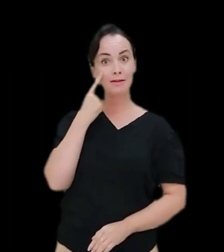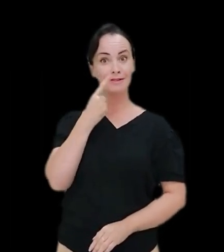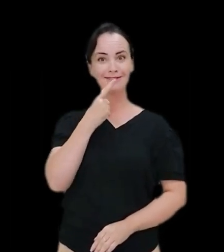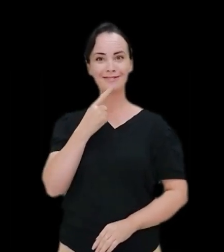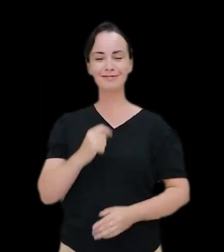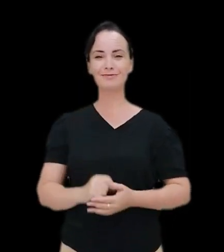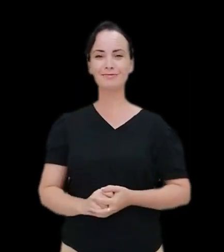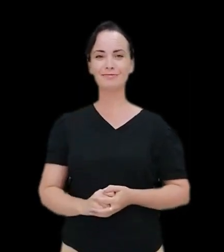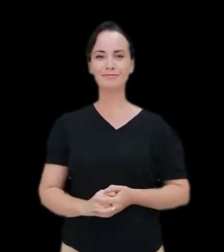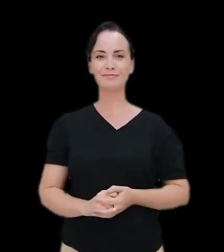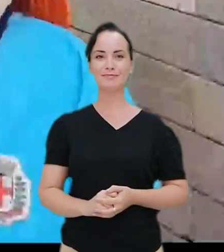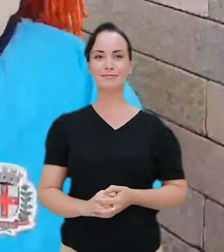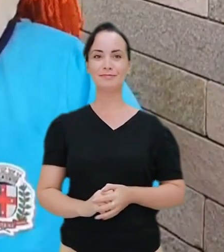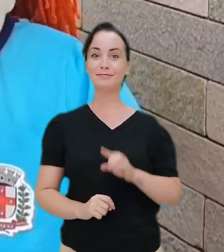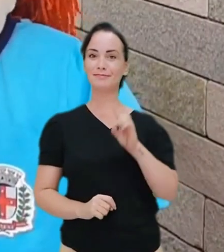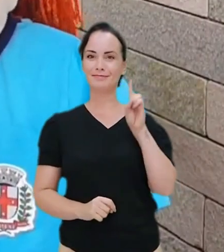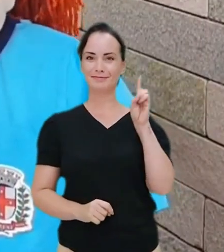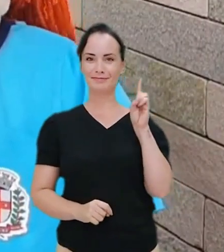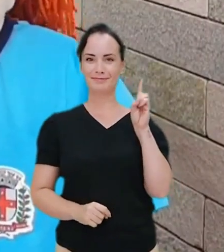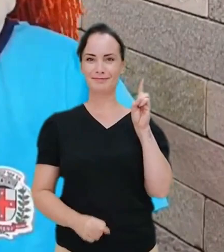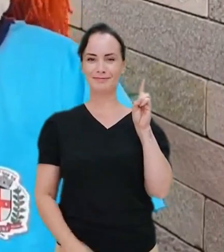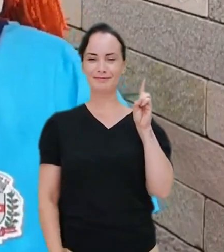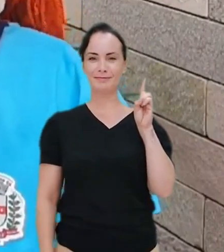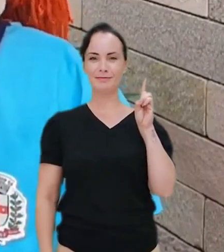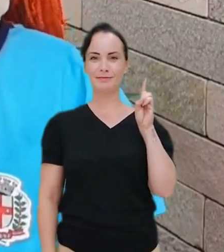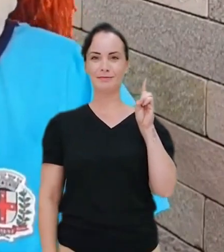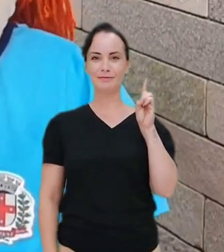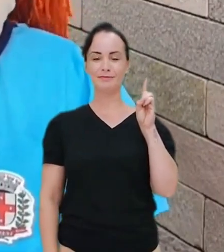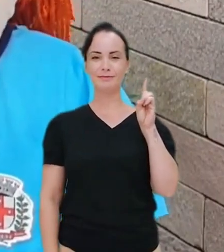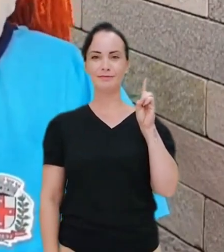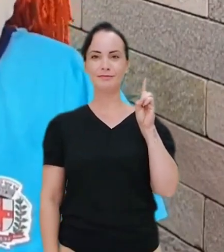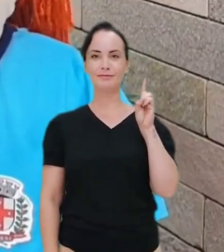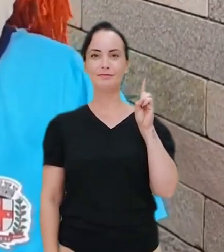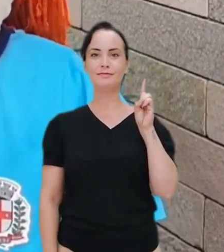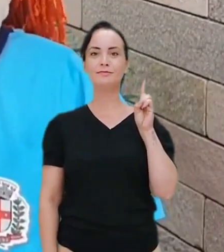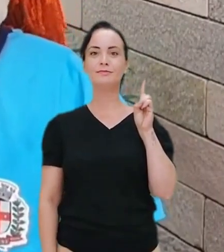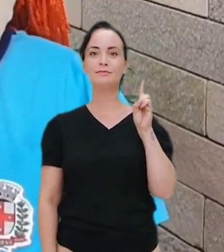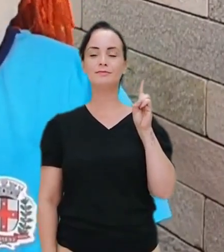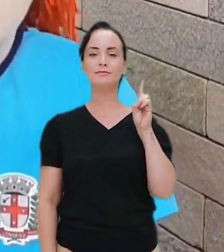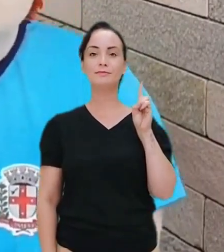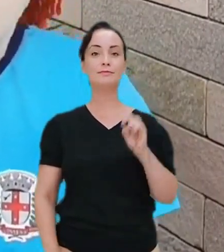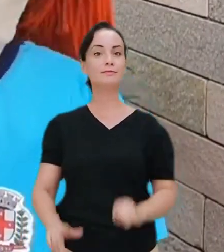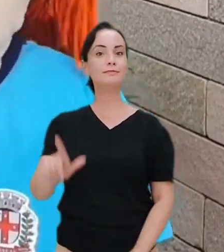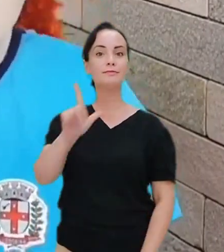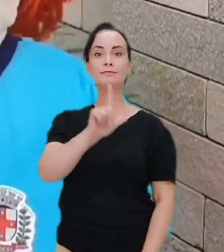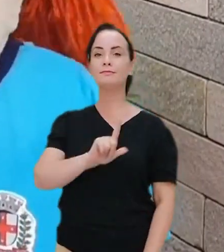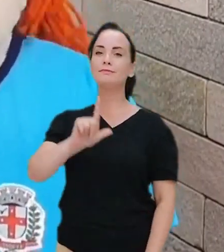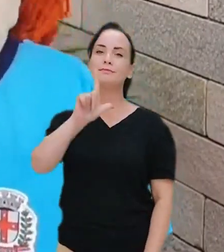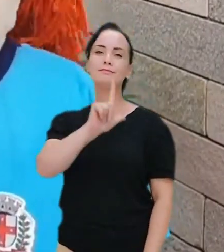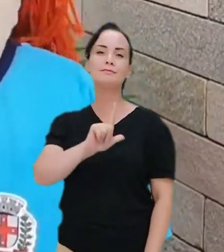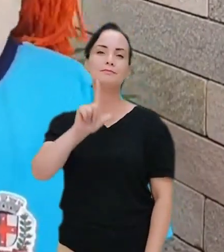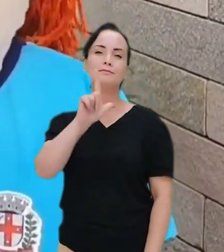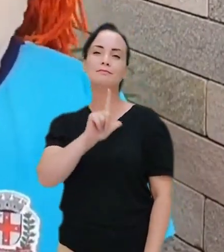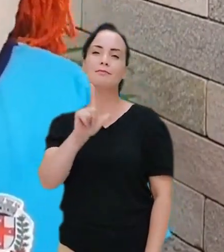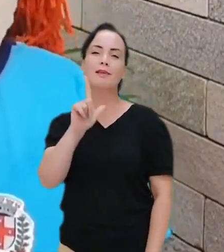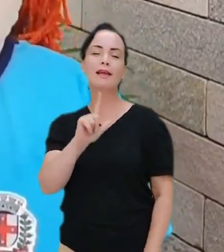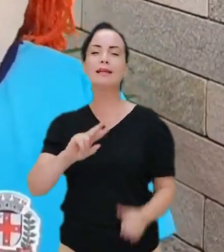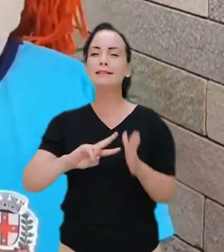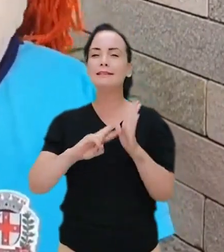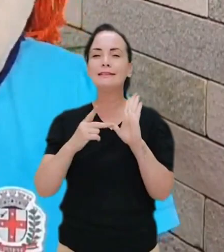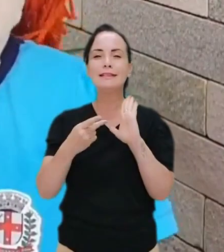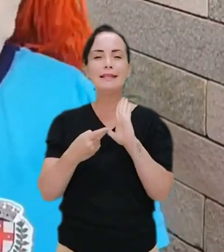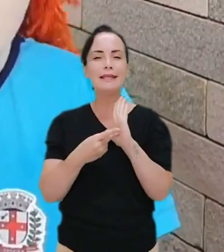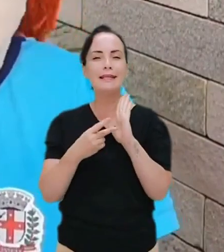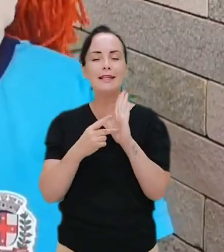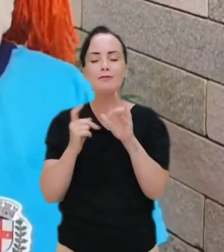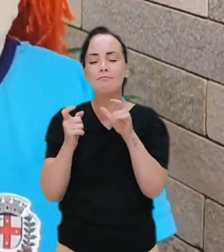só! Londrina is a little London in north of Paraná. Londrina é uma pequena